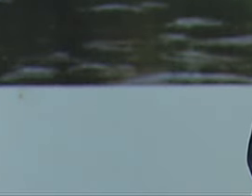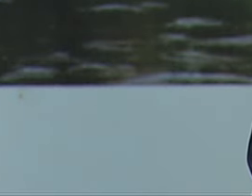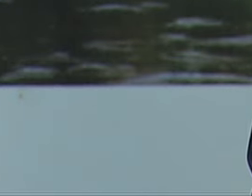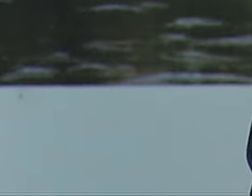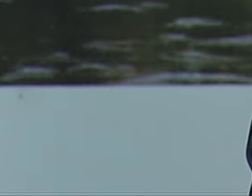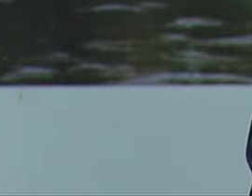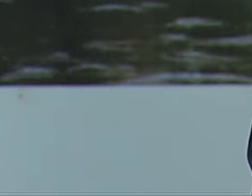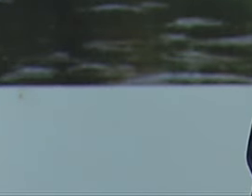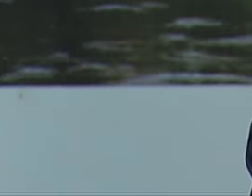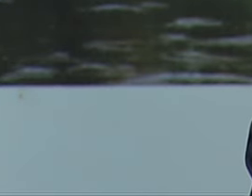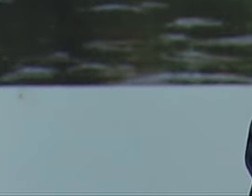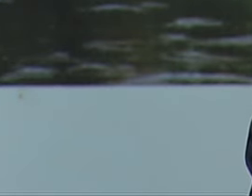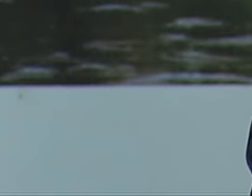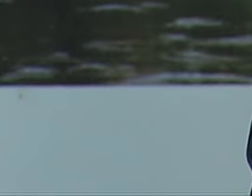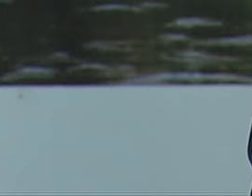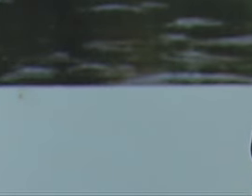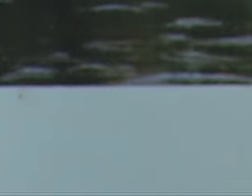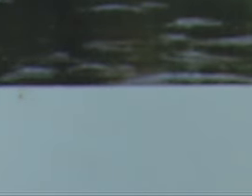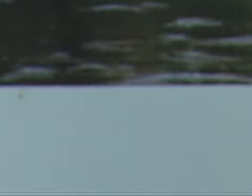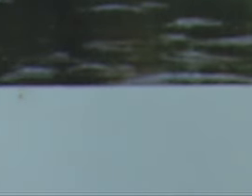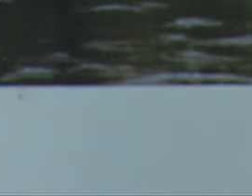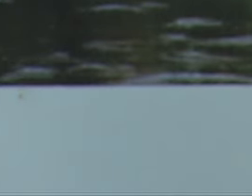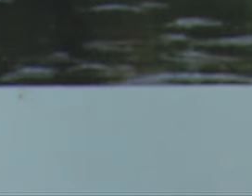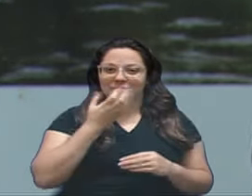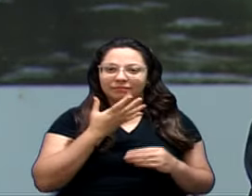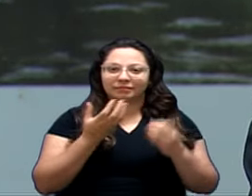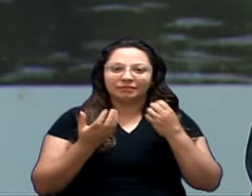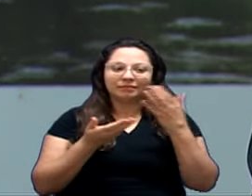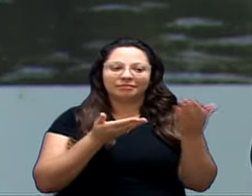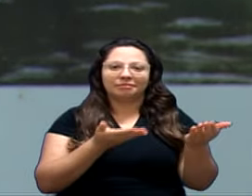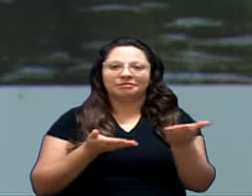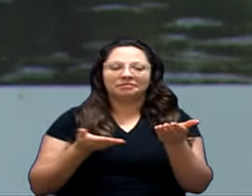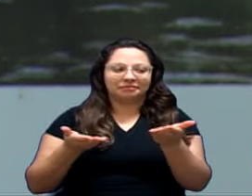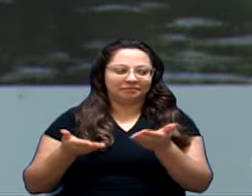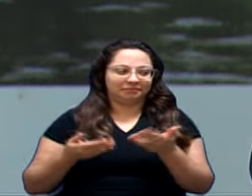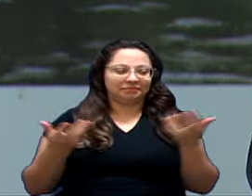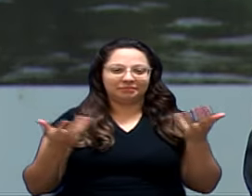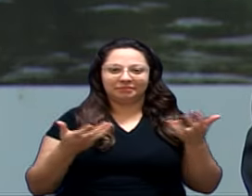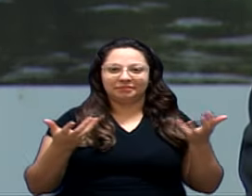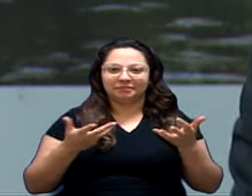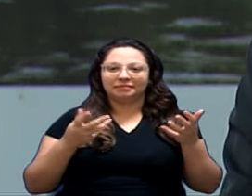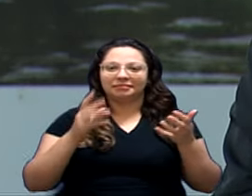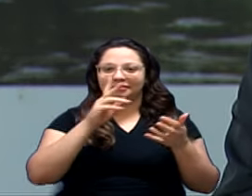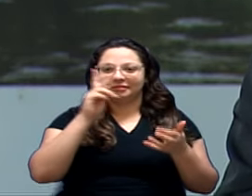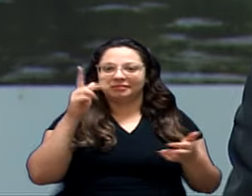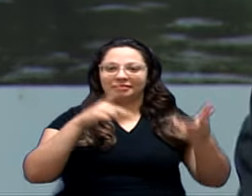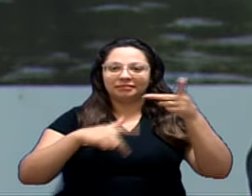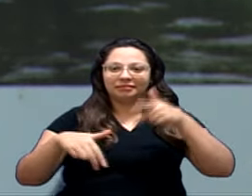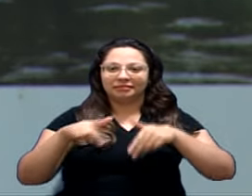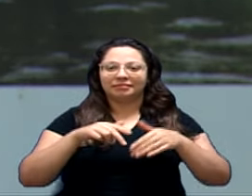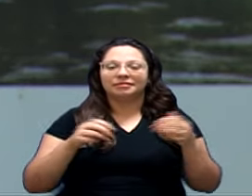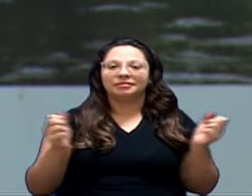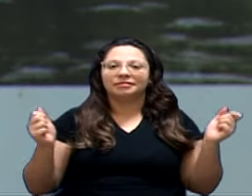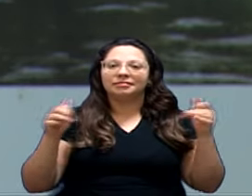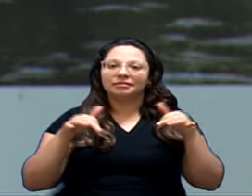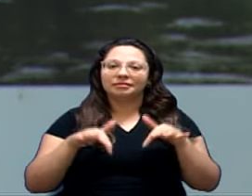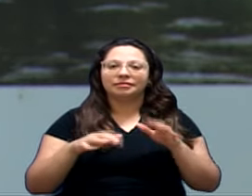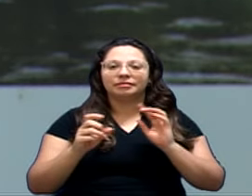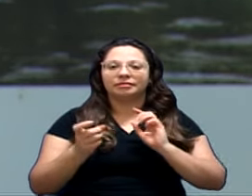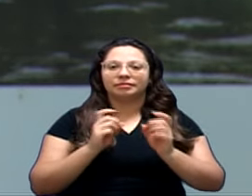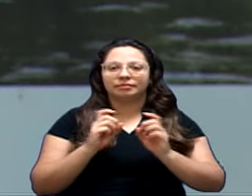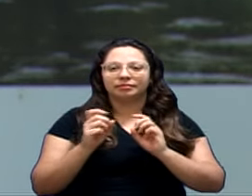senhoras e senhores boa tarde sejam bem-vindos à audiência pública para debater o tema plano